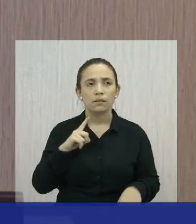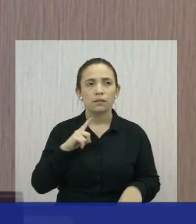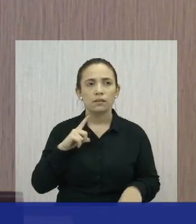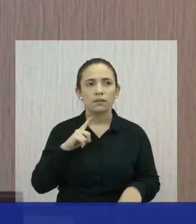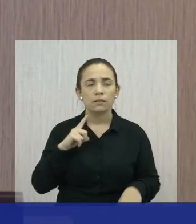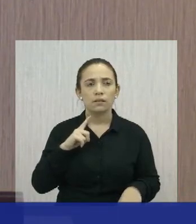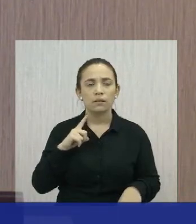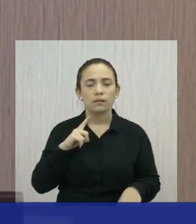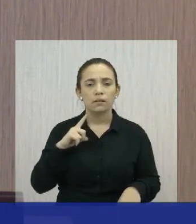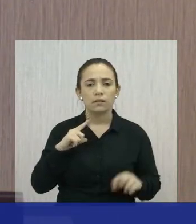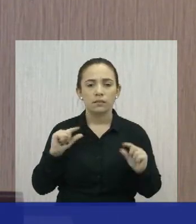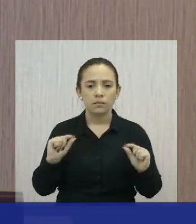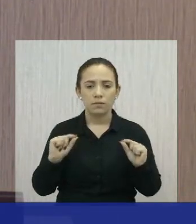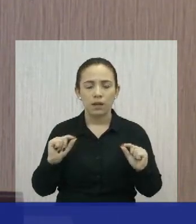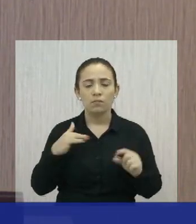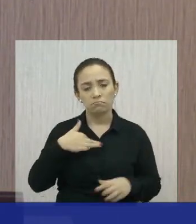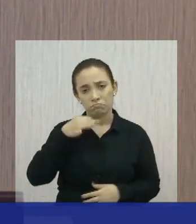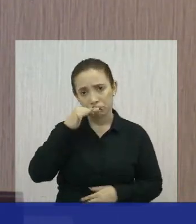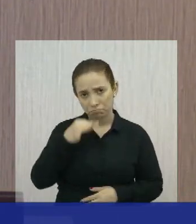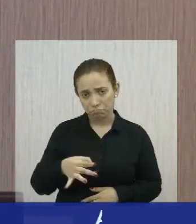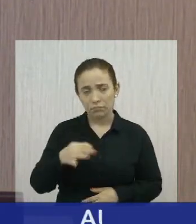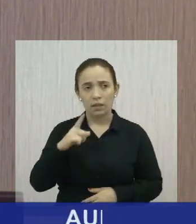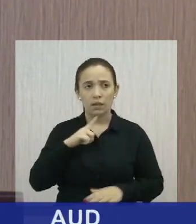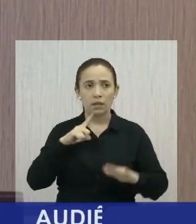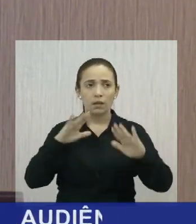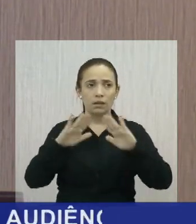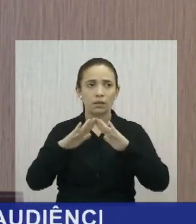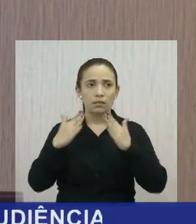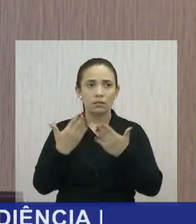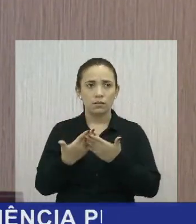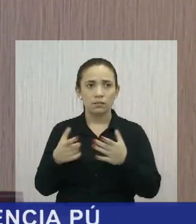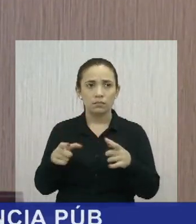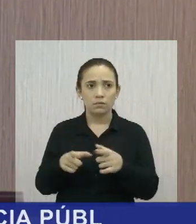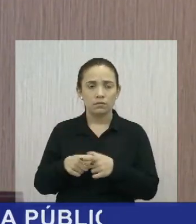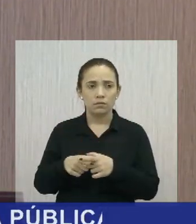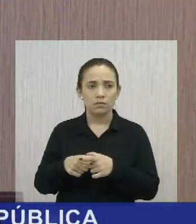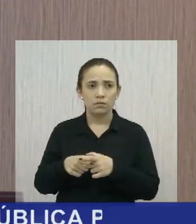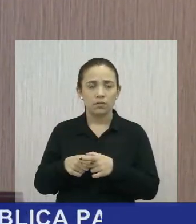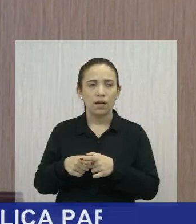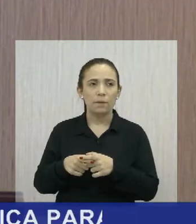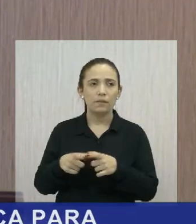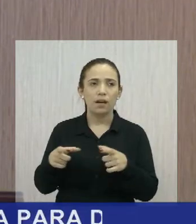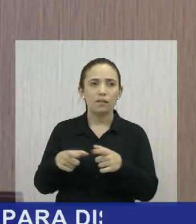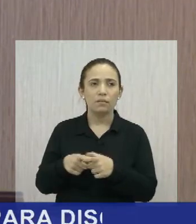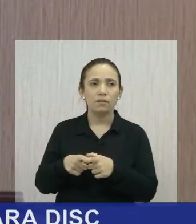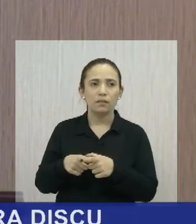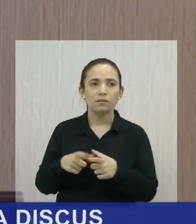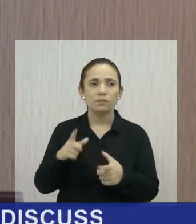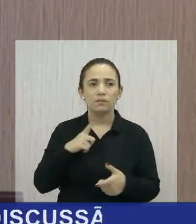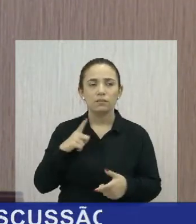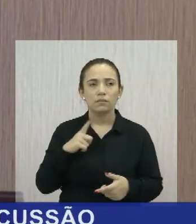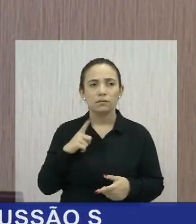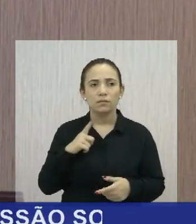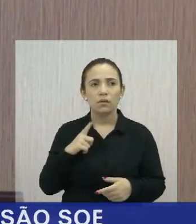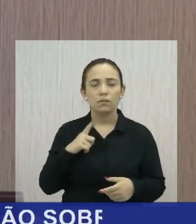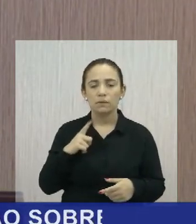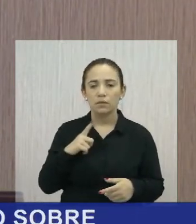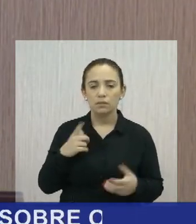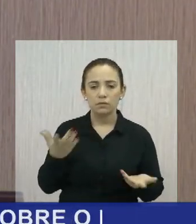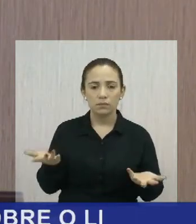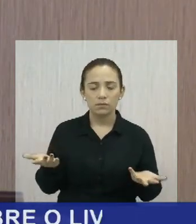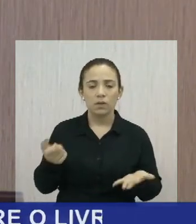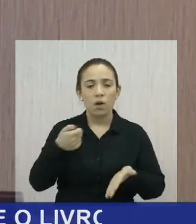gerir e gestar uma pequena escola nessa cidade. Eu queria só citar, além